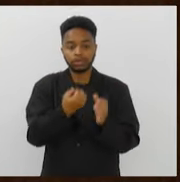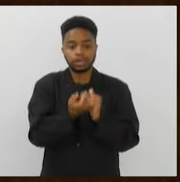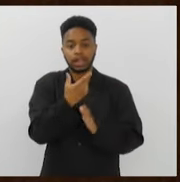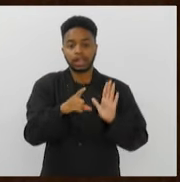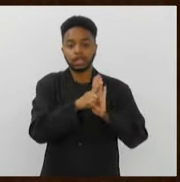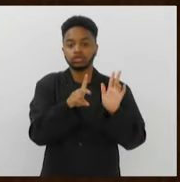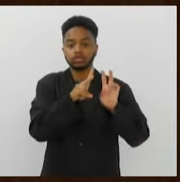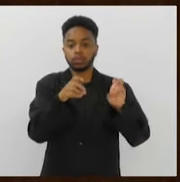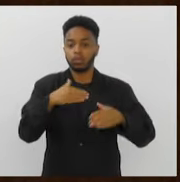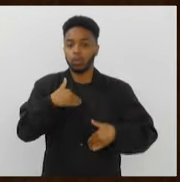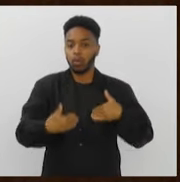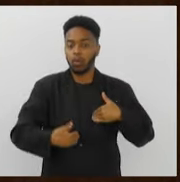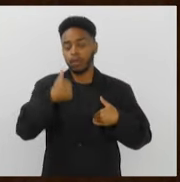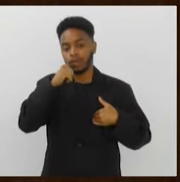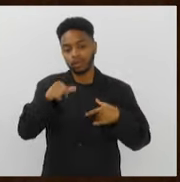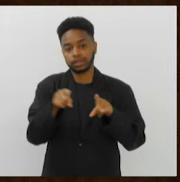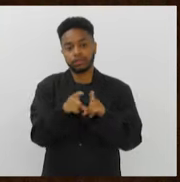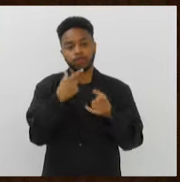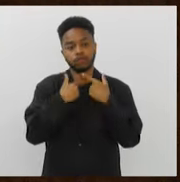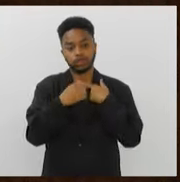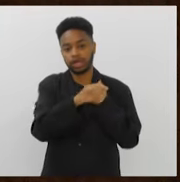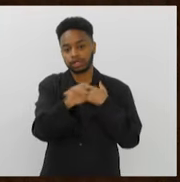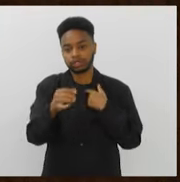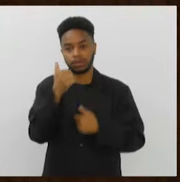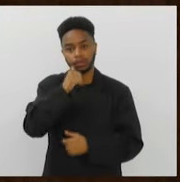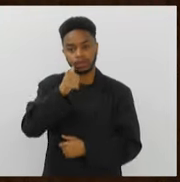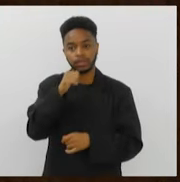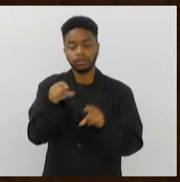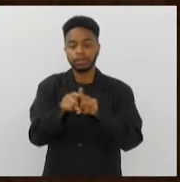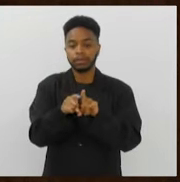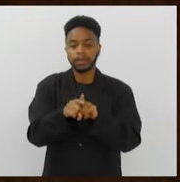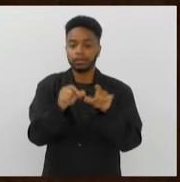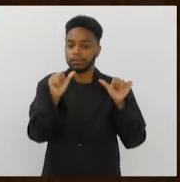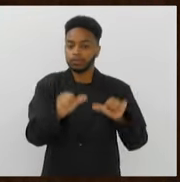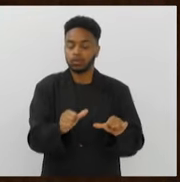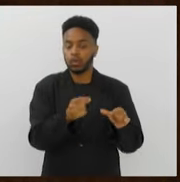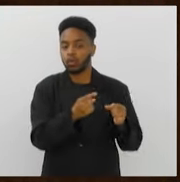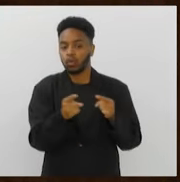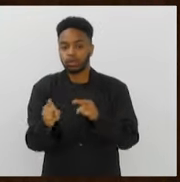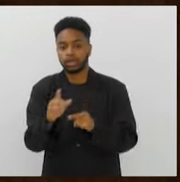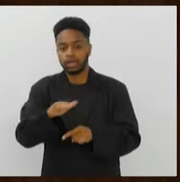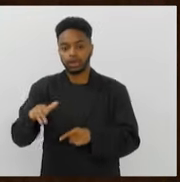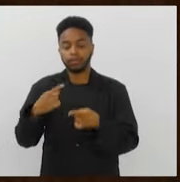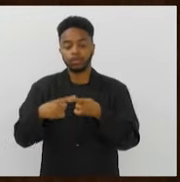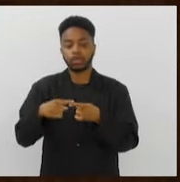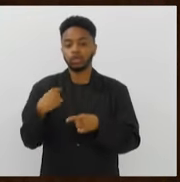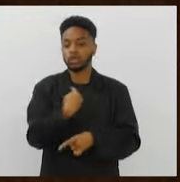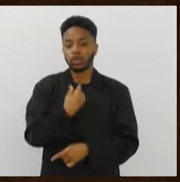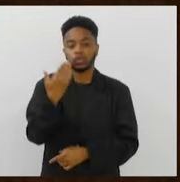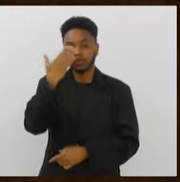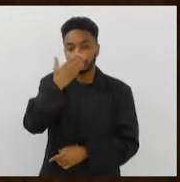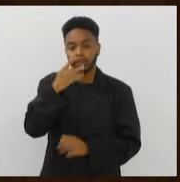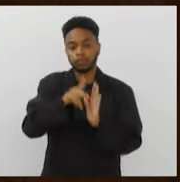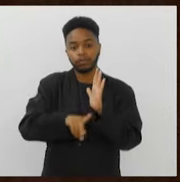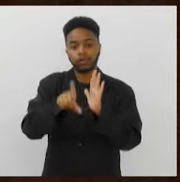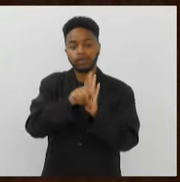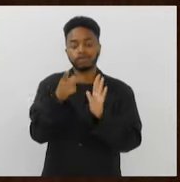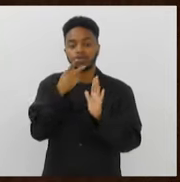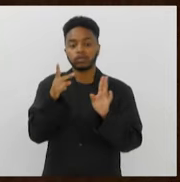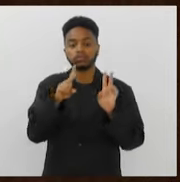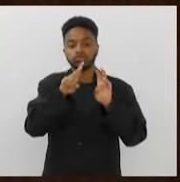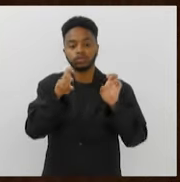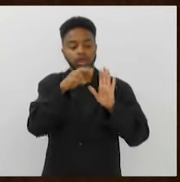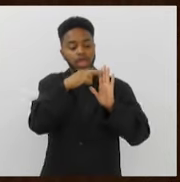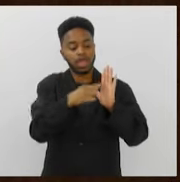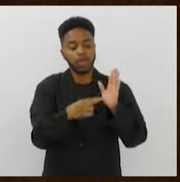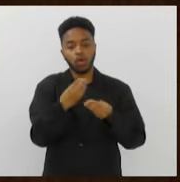da mulher, sobre a vontade de qualquer mulher, muito menos de criança. A gente não vê projeto de lei regulando o corpo de homem,